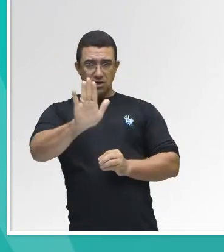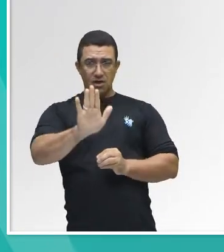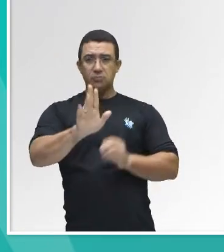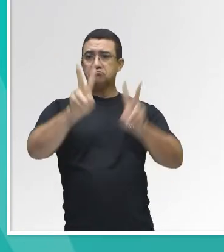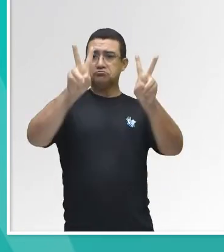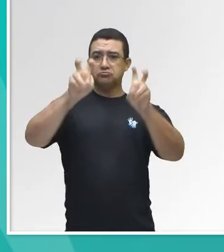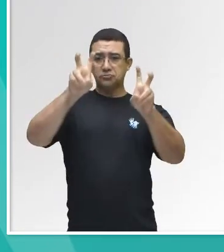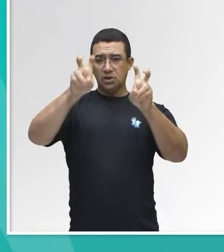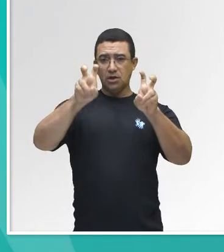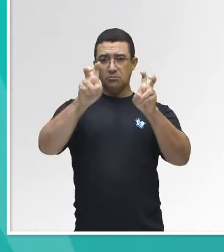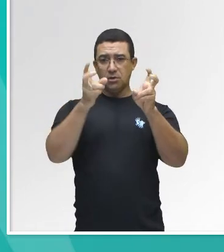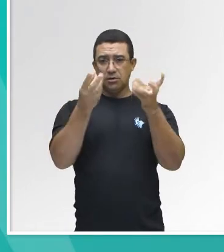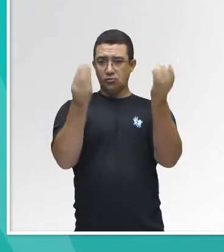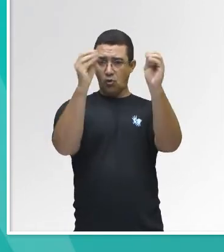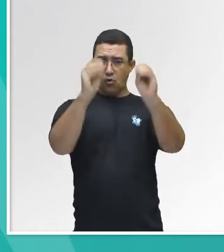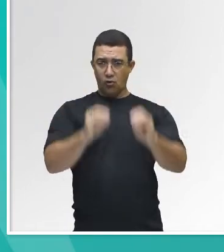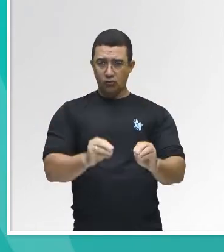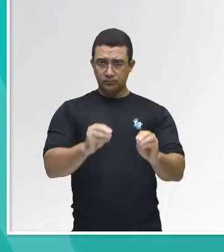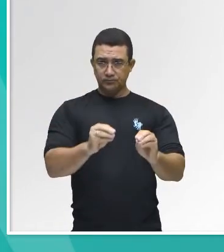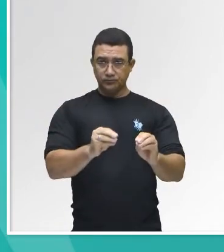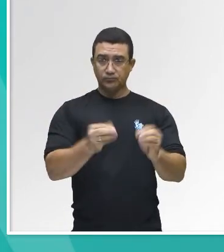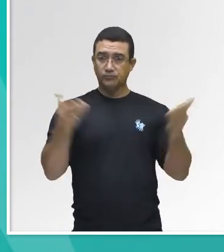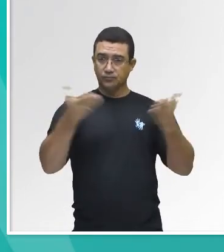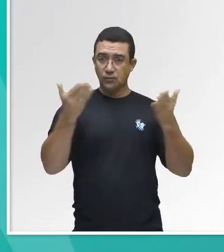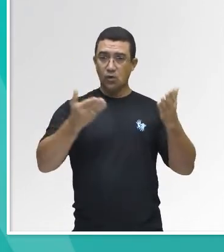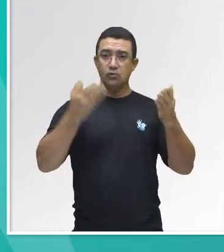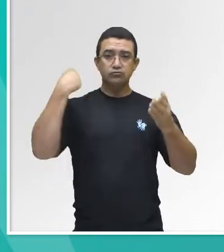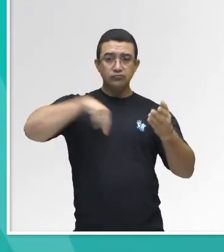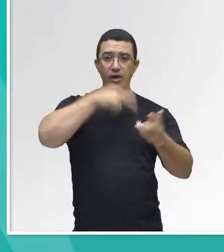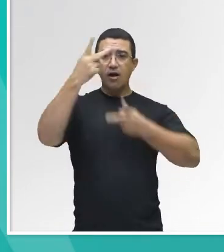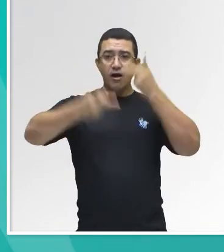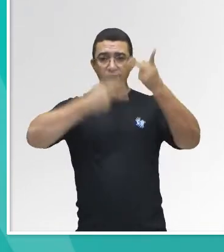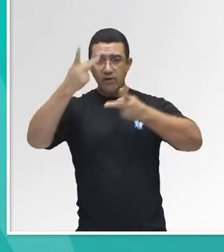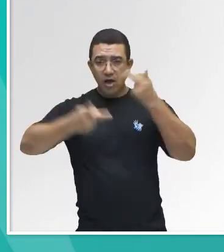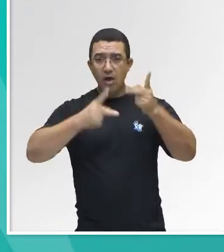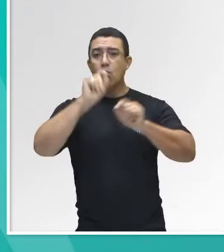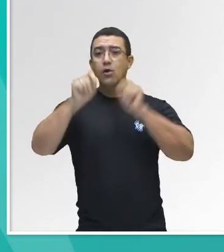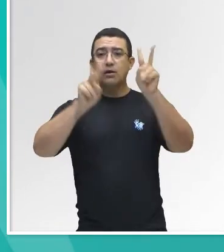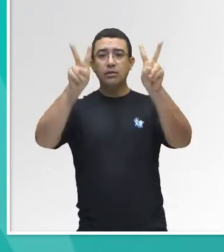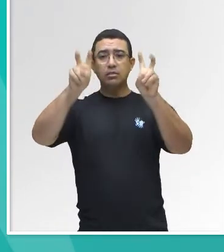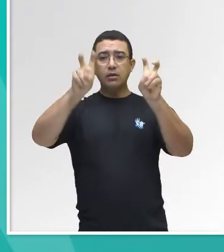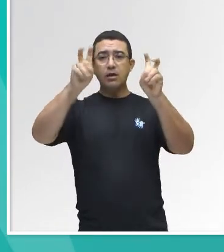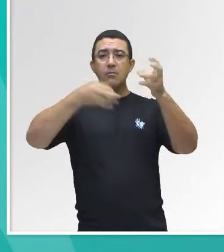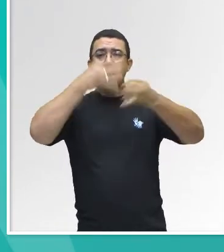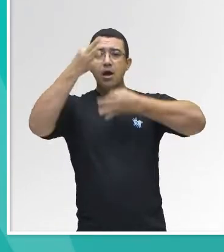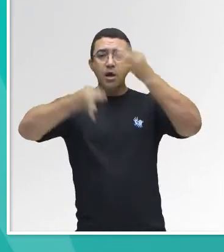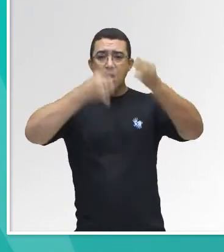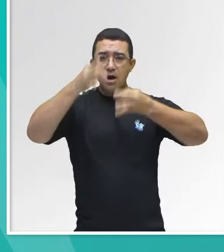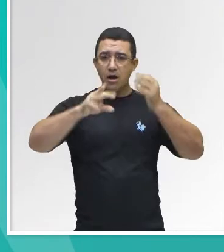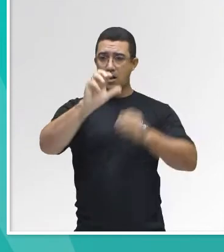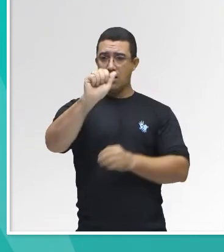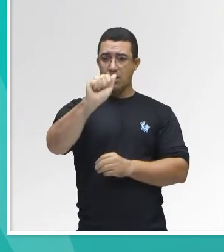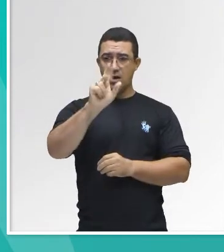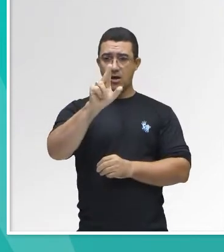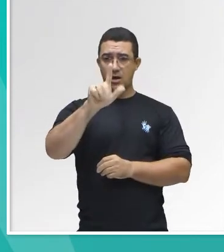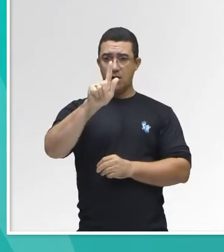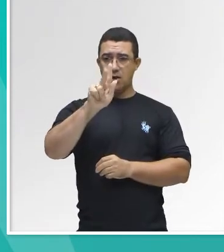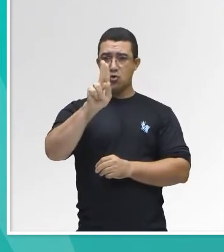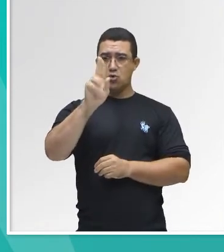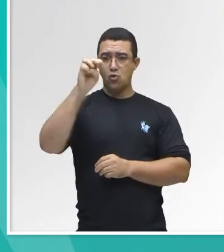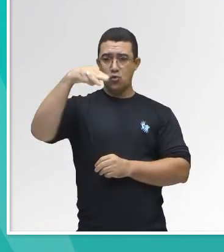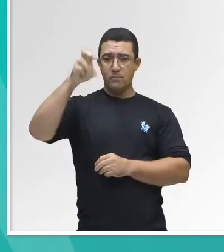já sabe que hoje a gente vai falar muito de o quê? De argumentos, né? A gente vai ver como é que a gente